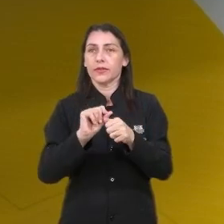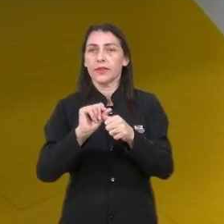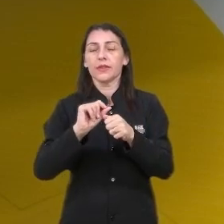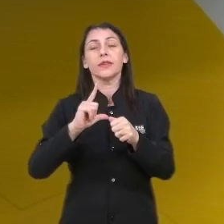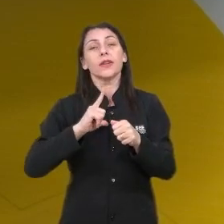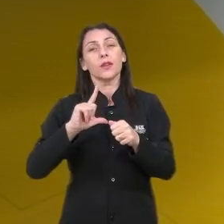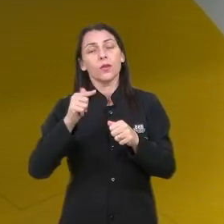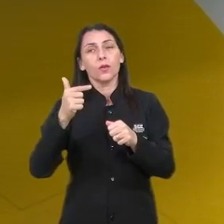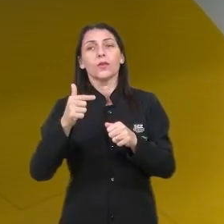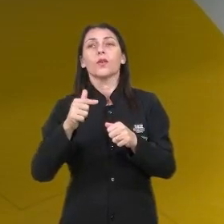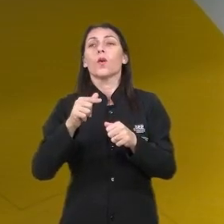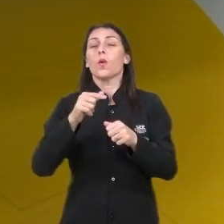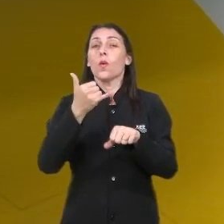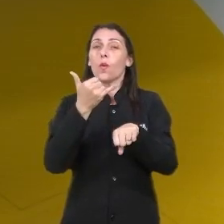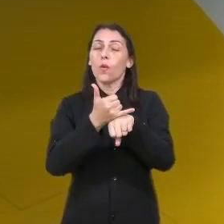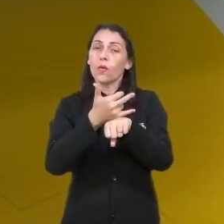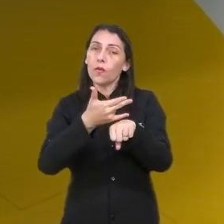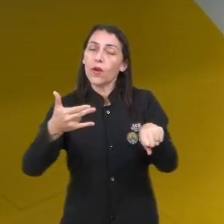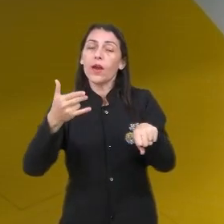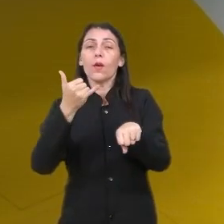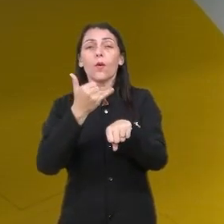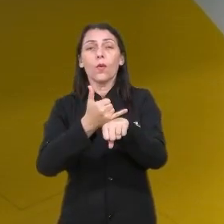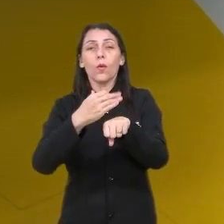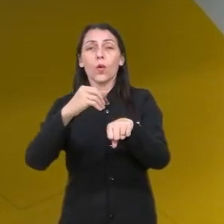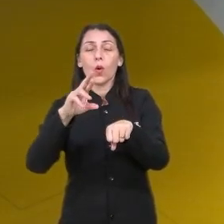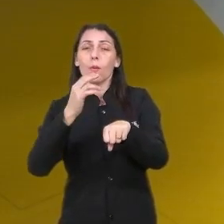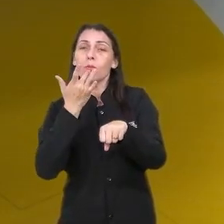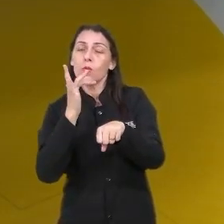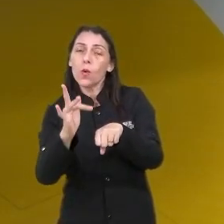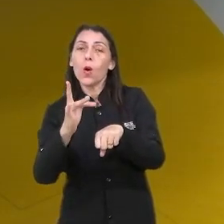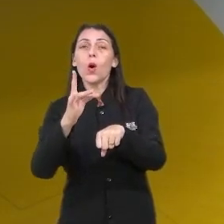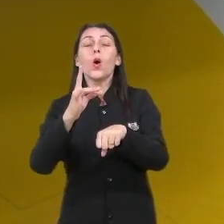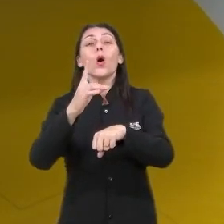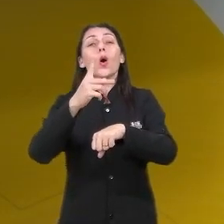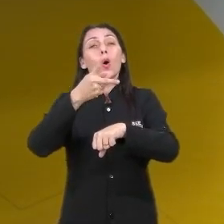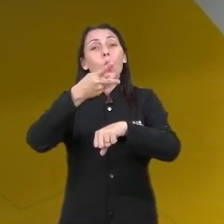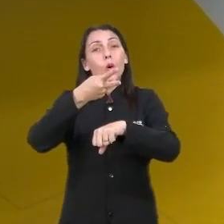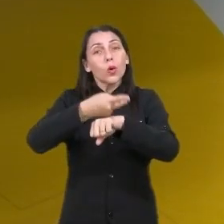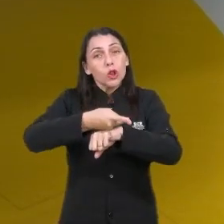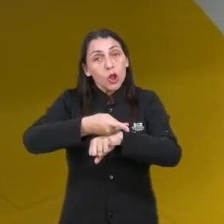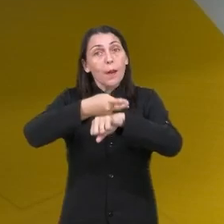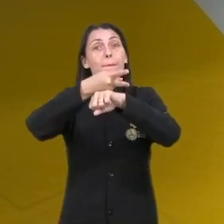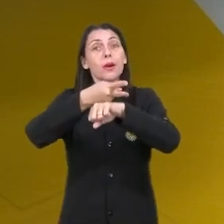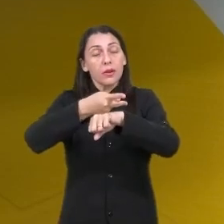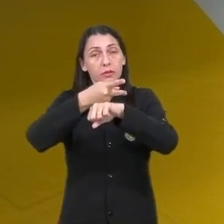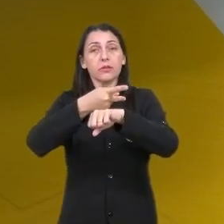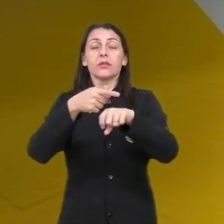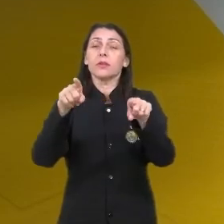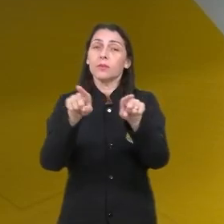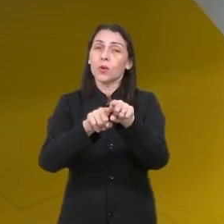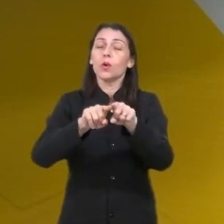outros recursos, como o ferro, o cobre, o ouro, o diamante e outros